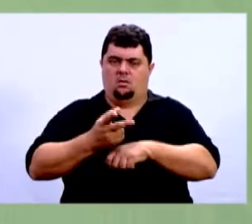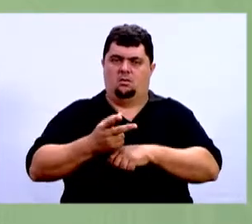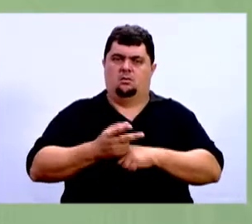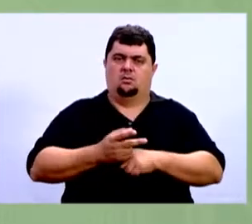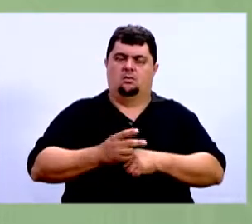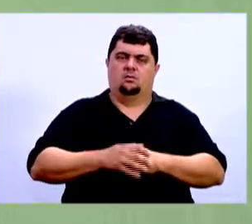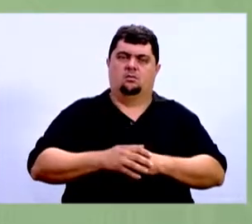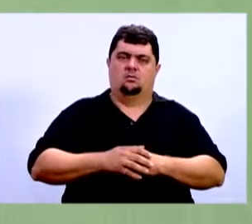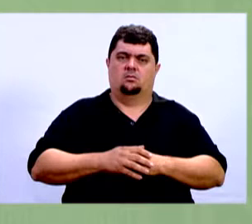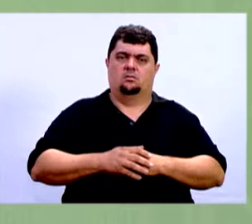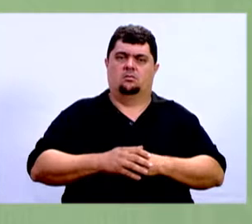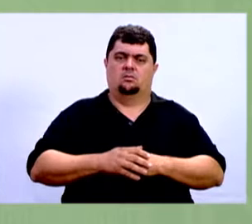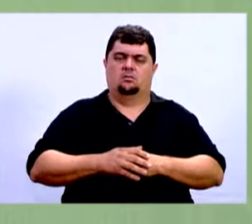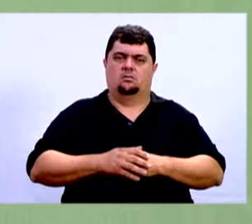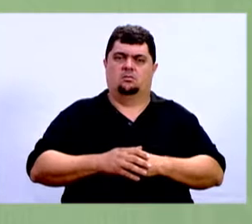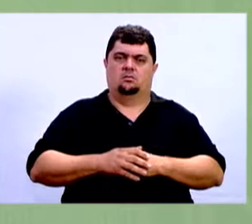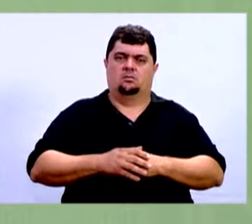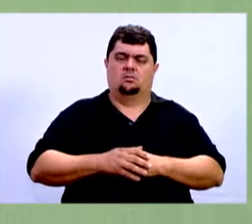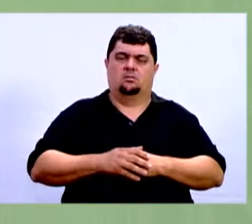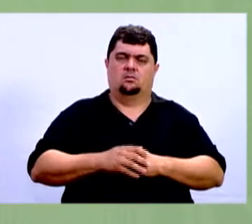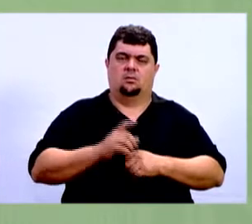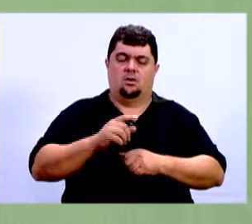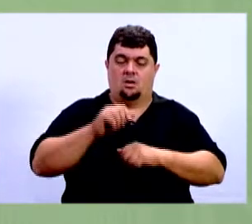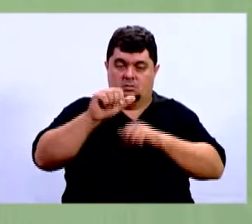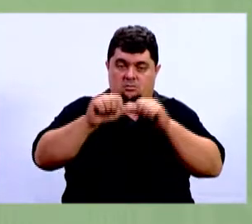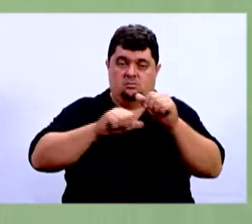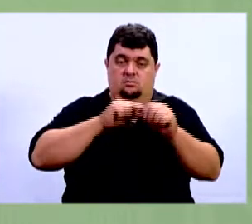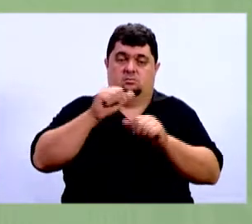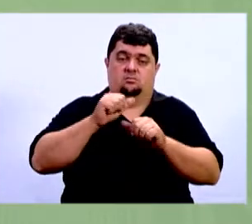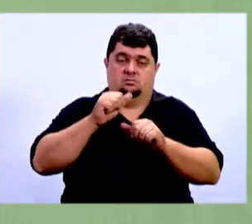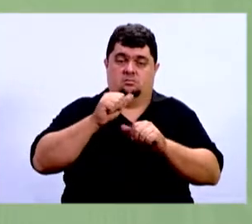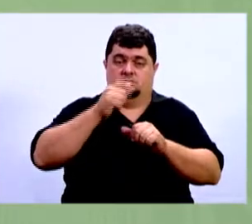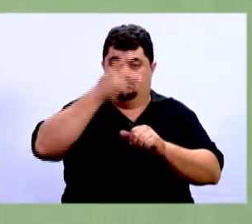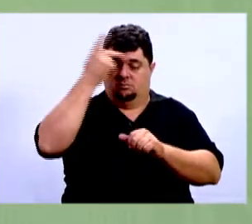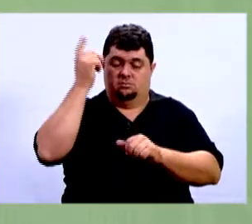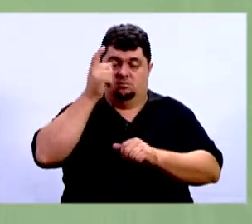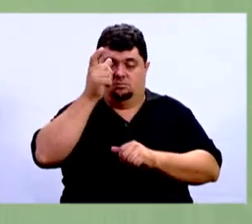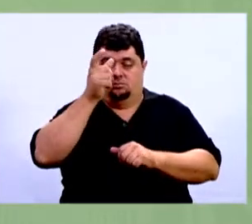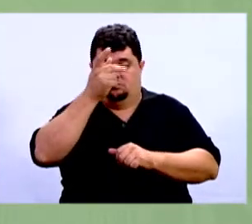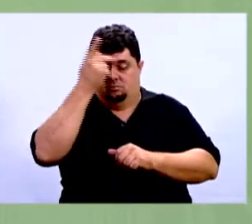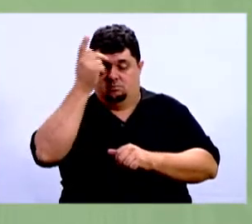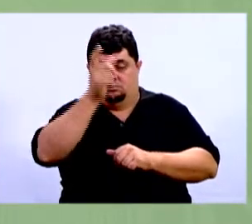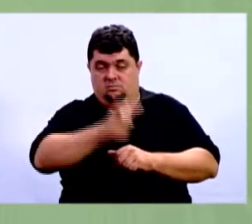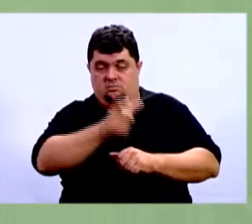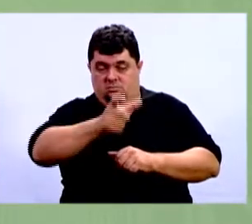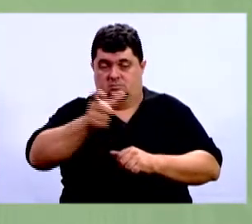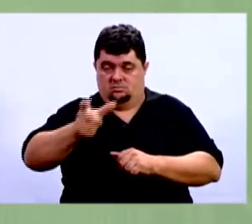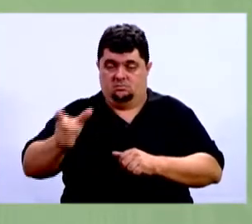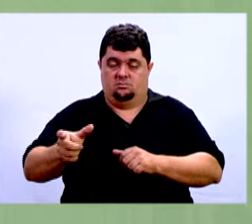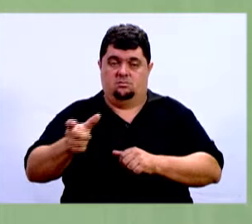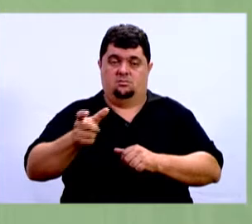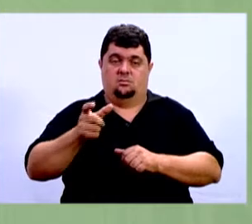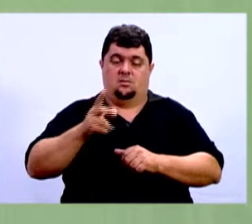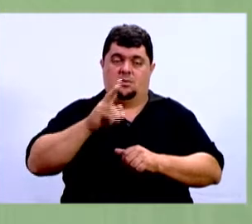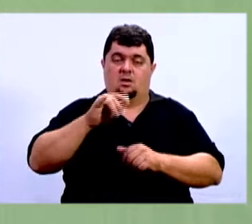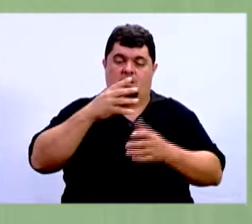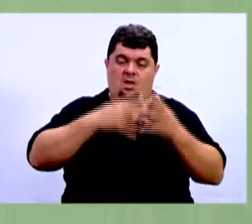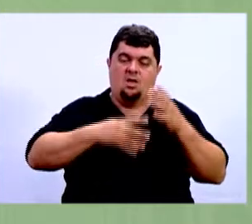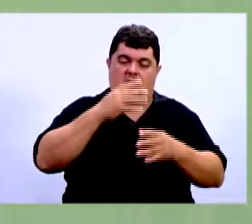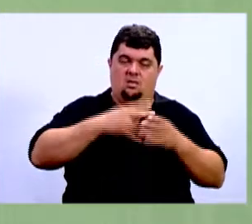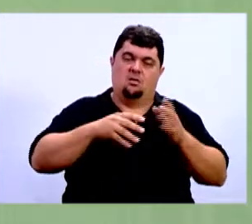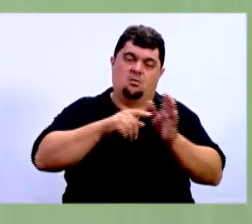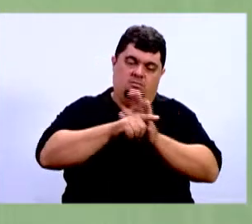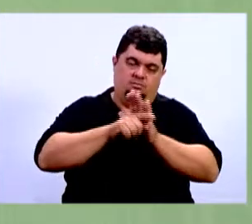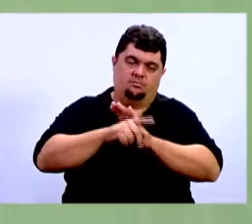aí acabar sendo essa mudança de atitude daqueles observados ou do objeto em observação acaba influenciando no resultado